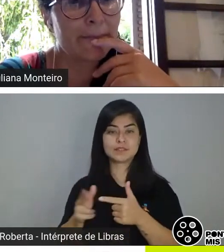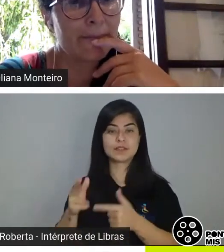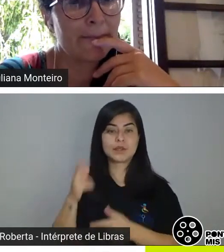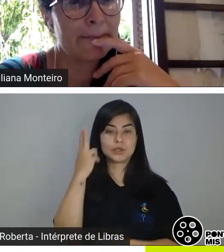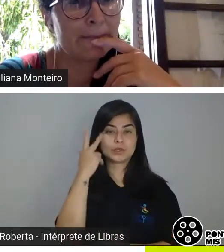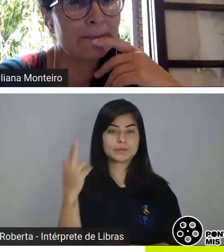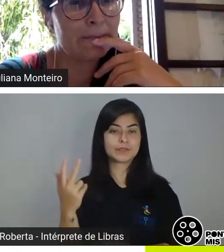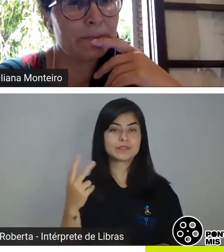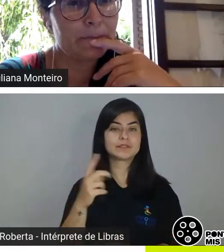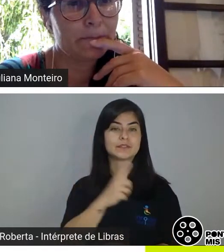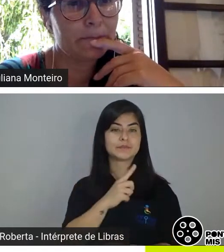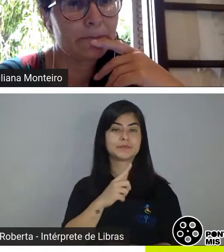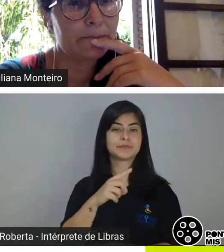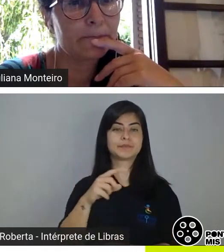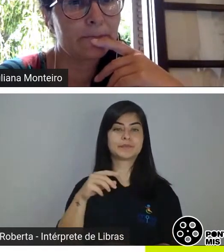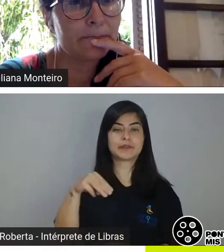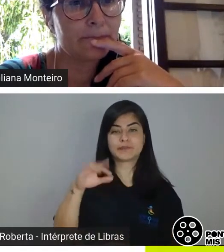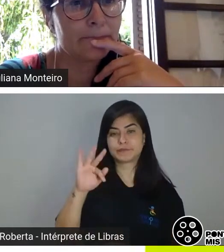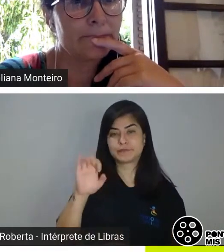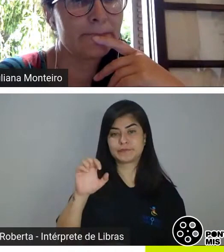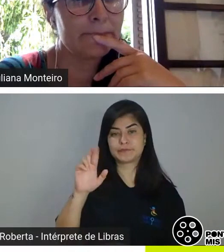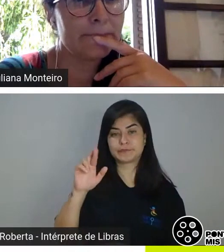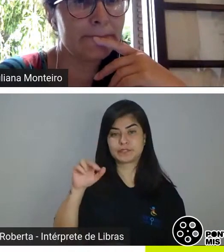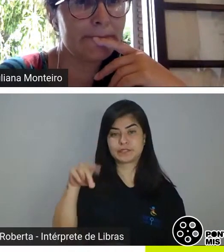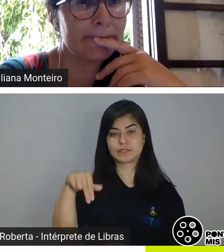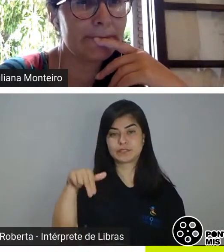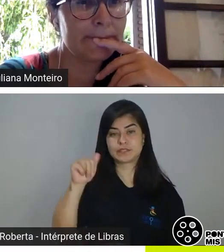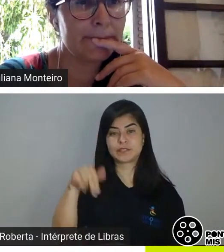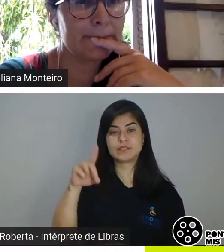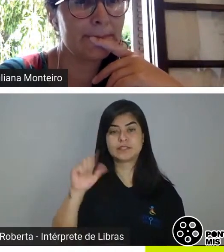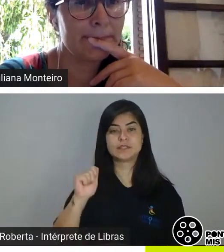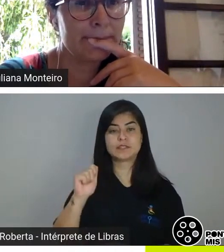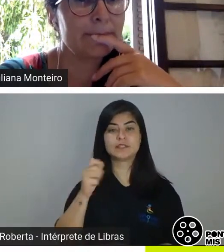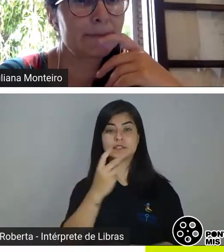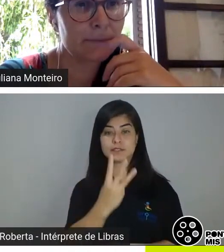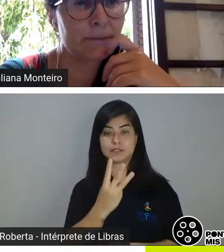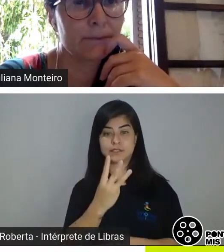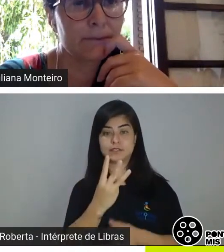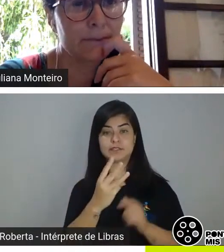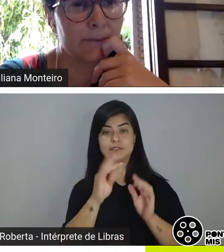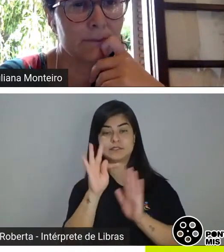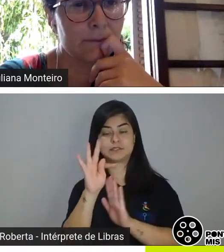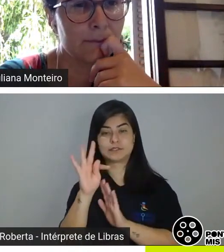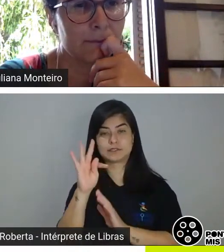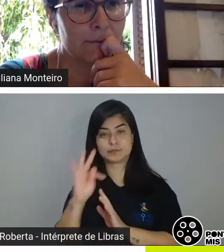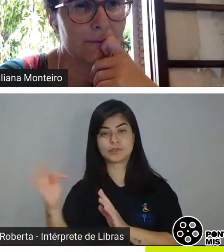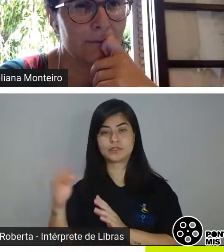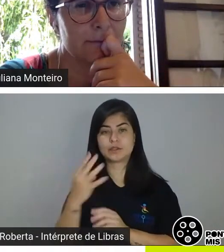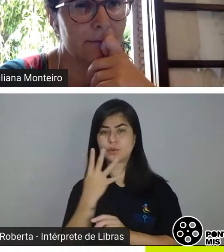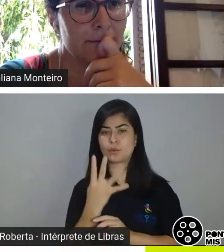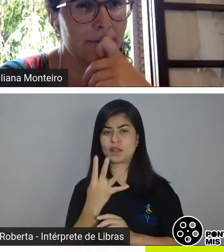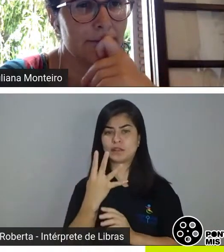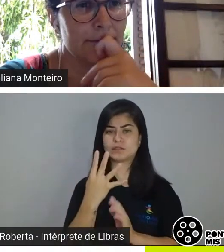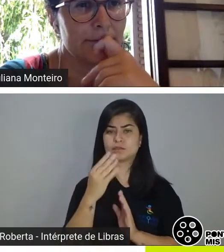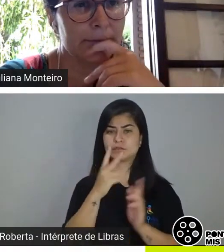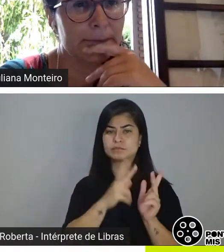da Fernanda, que foram 3 temporadas, e eu escrevi 4 episódios só, dos 50, 60, quantos foram.